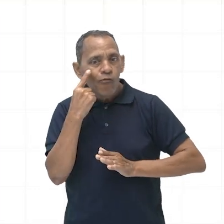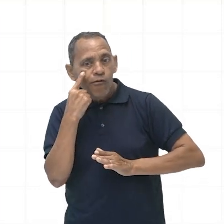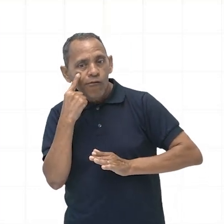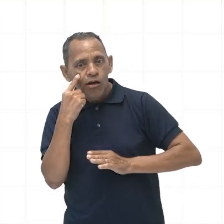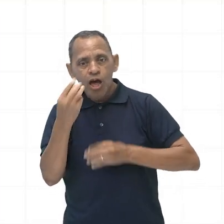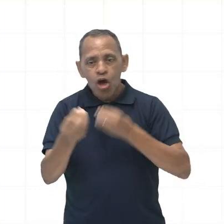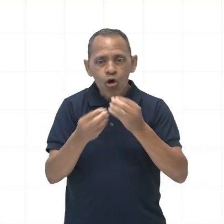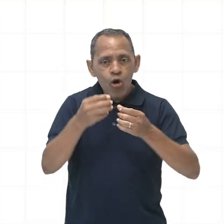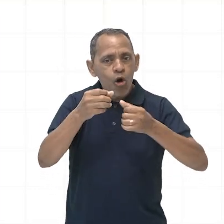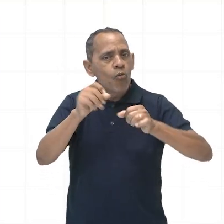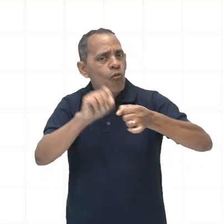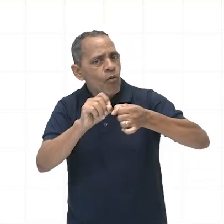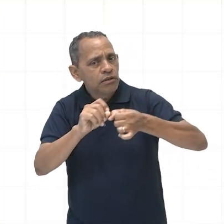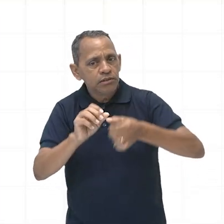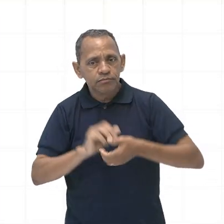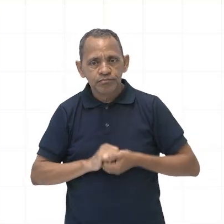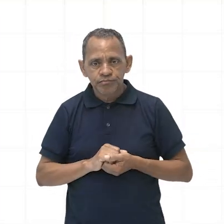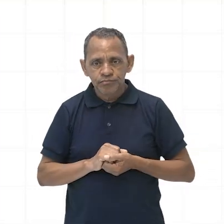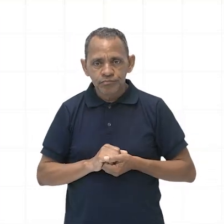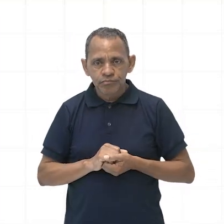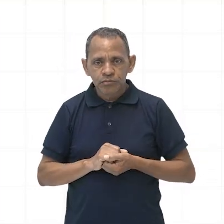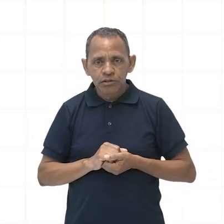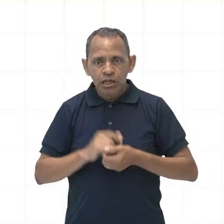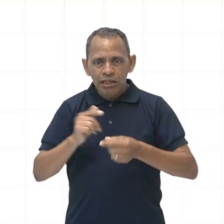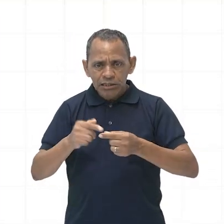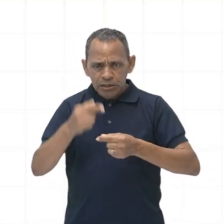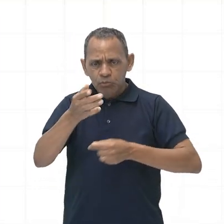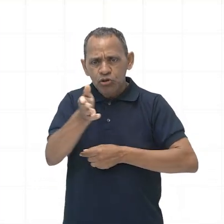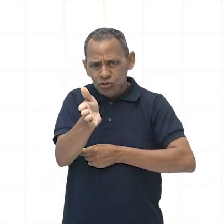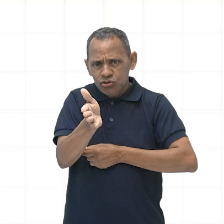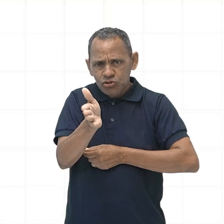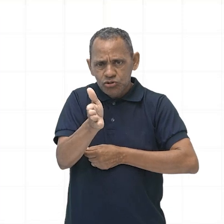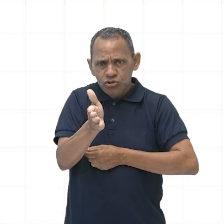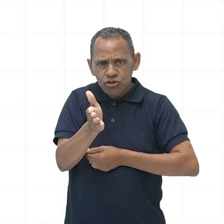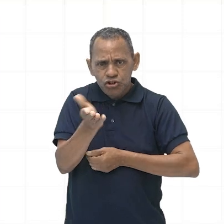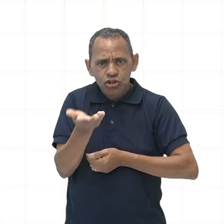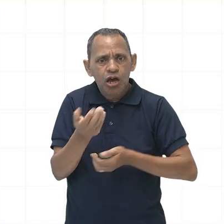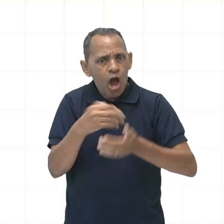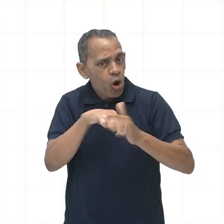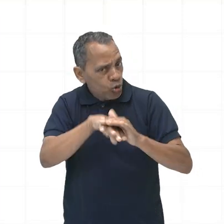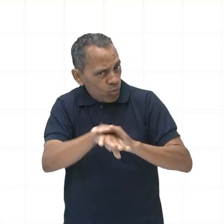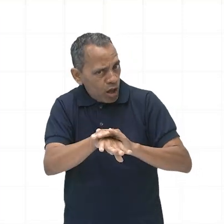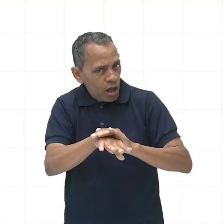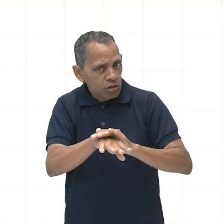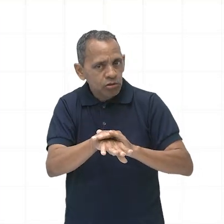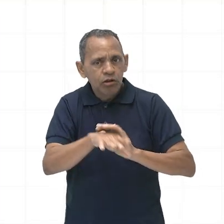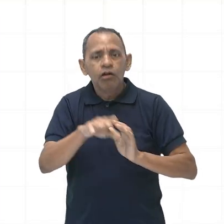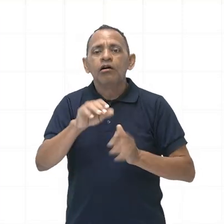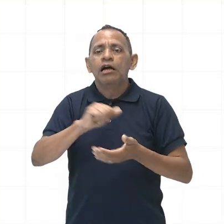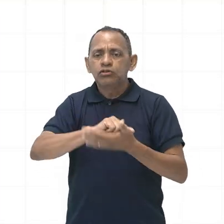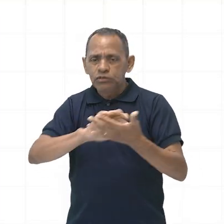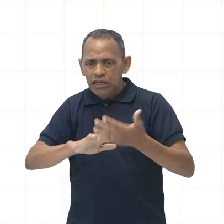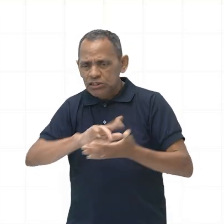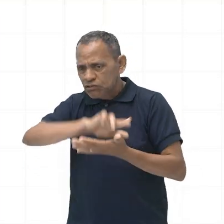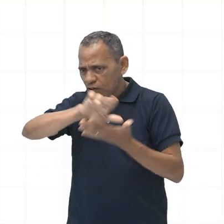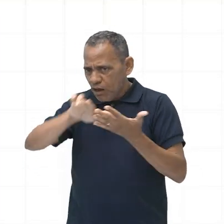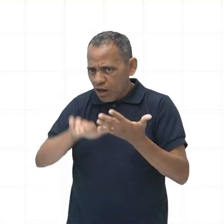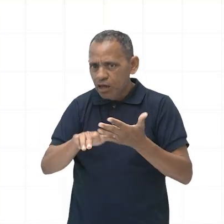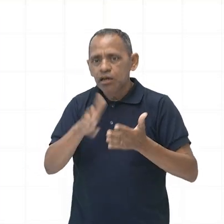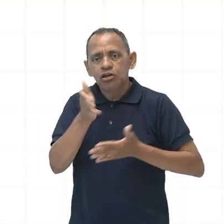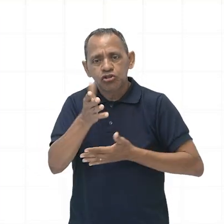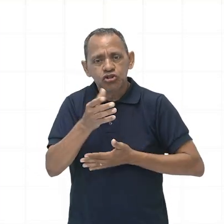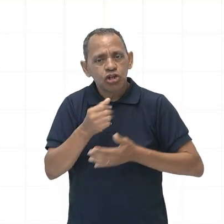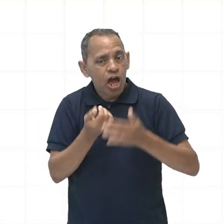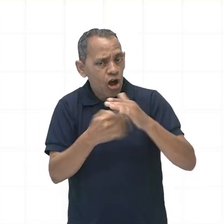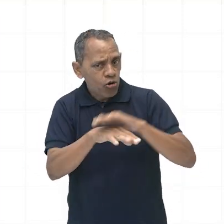né? Depois que a gente já costuma fazer vários exercícios com esse tipo de potência, nós já vamos